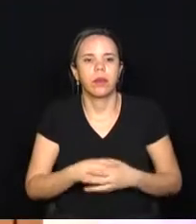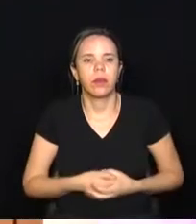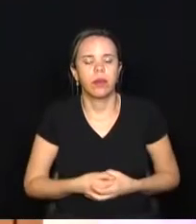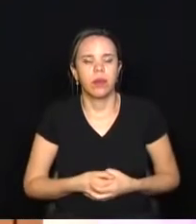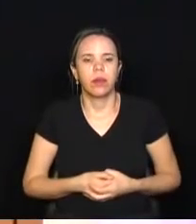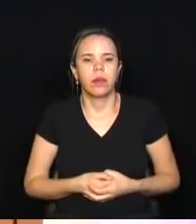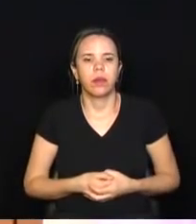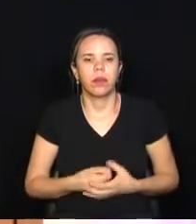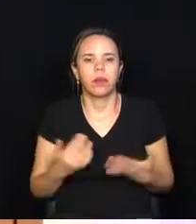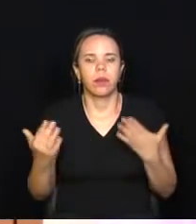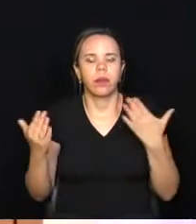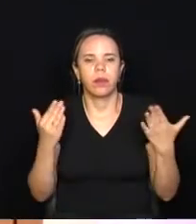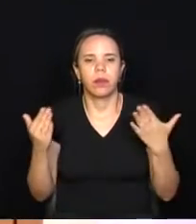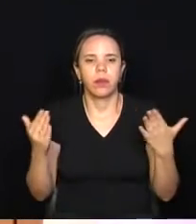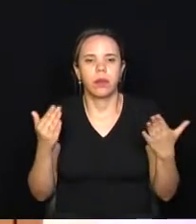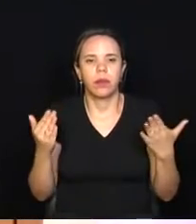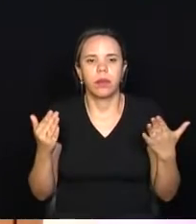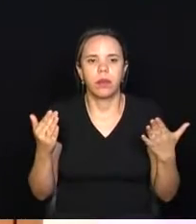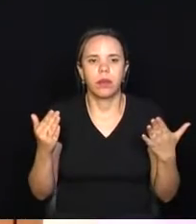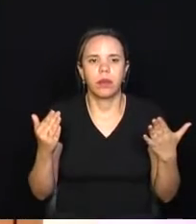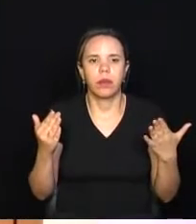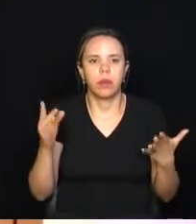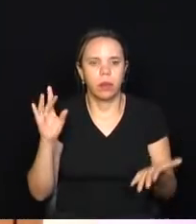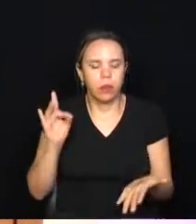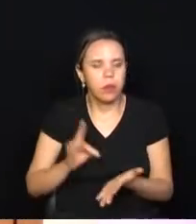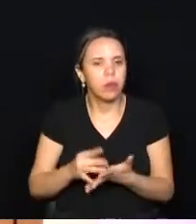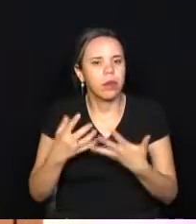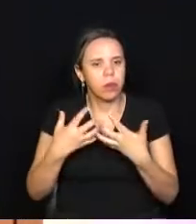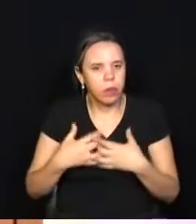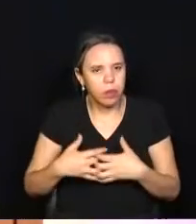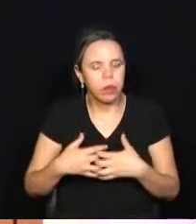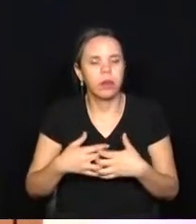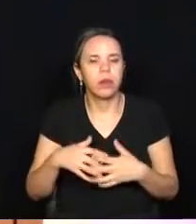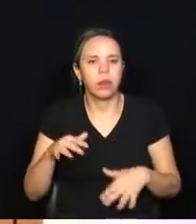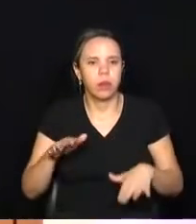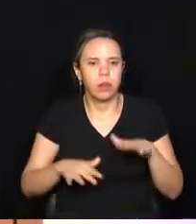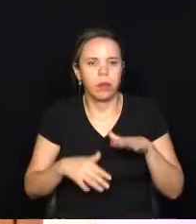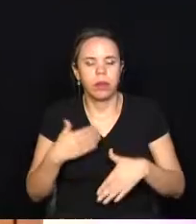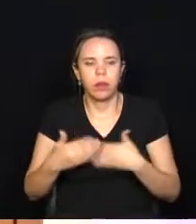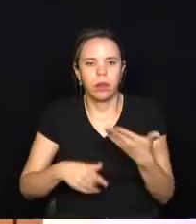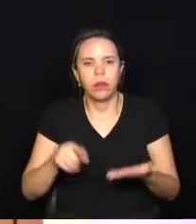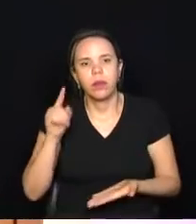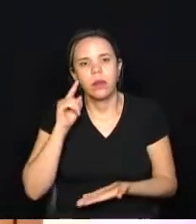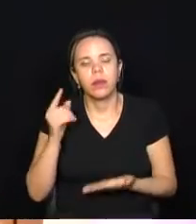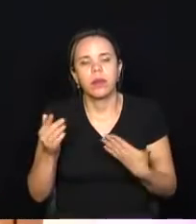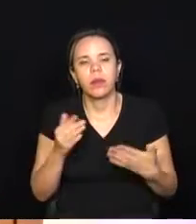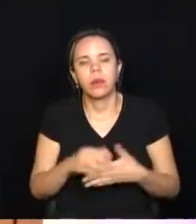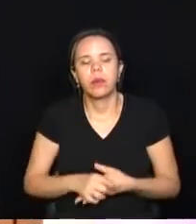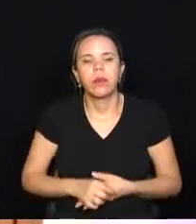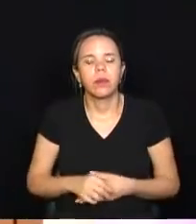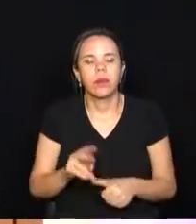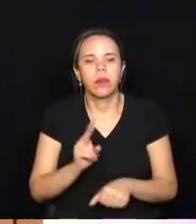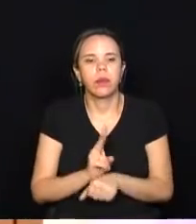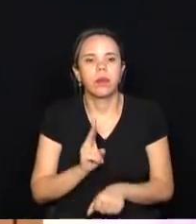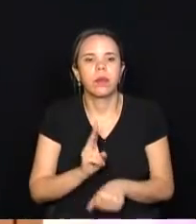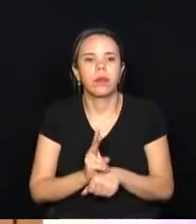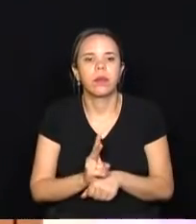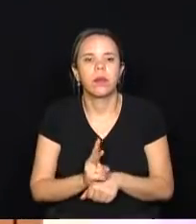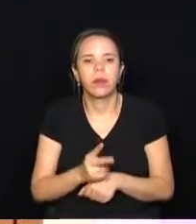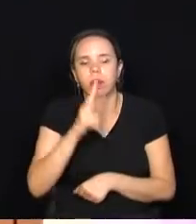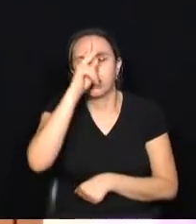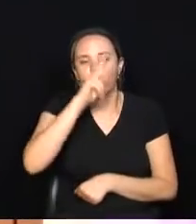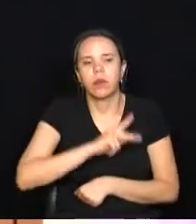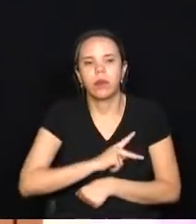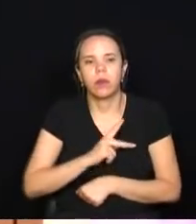Esse comparativo de lucidez ele acaba sendo determinado no dia a dia. Né? E o cuidar de si, né,